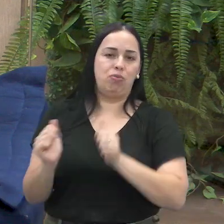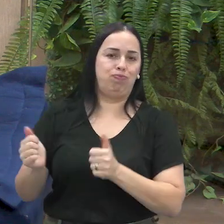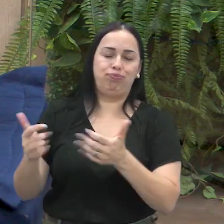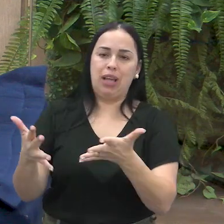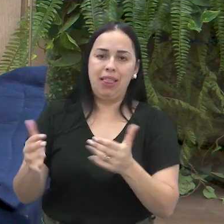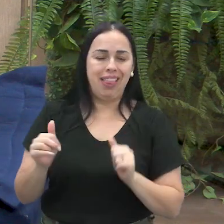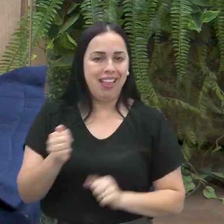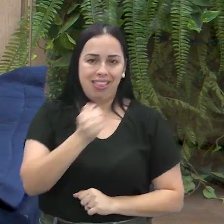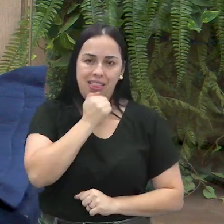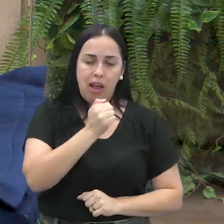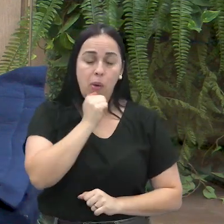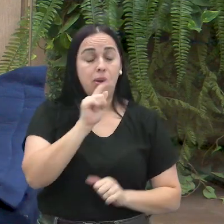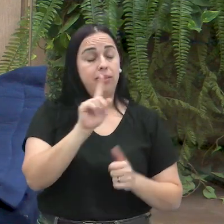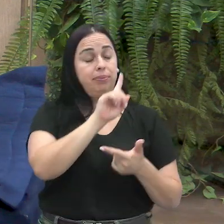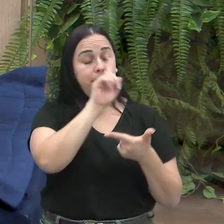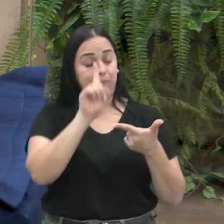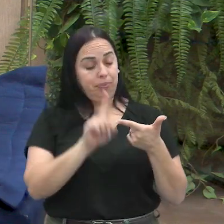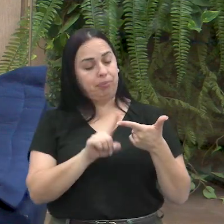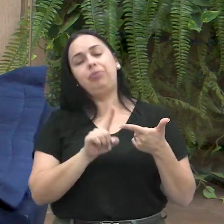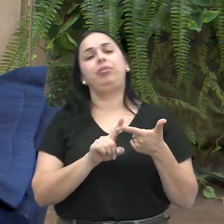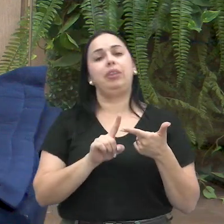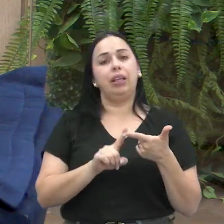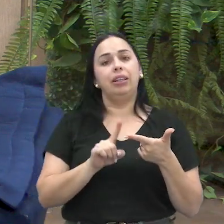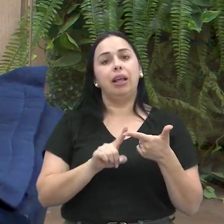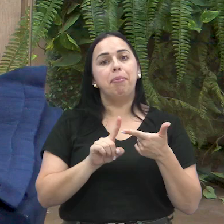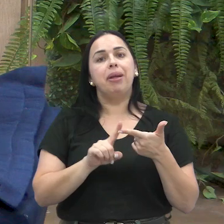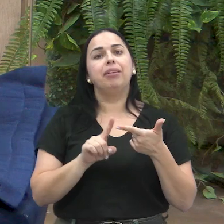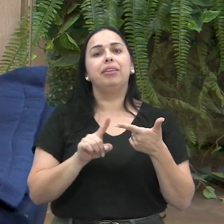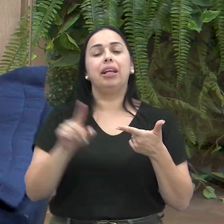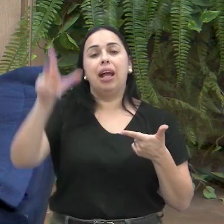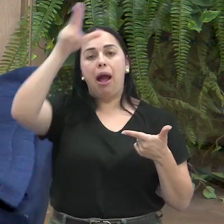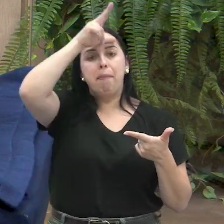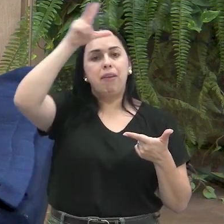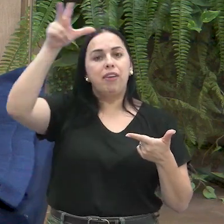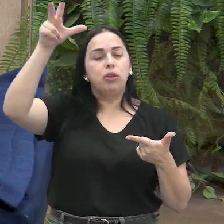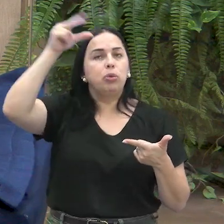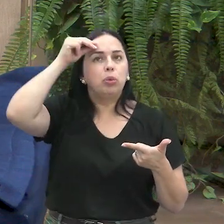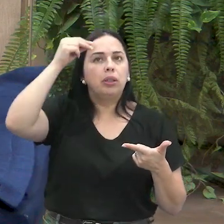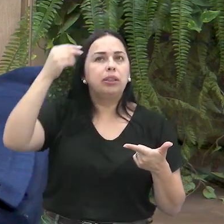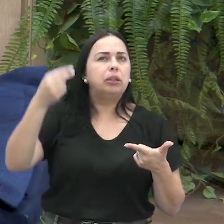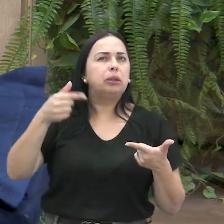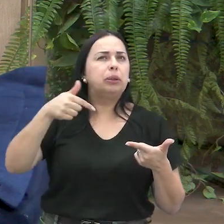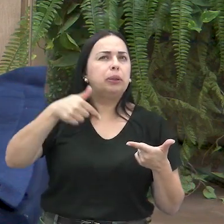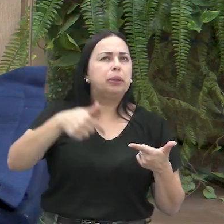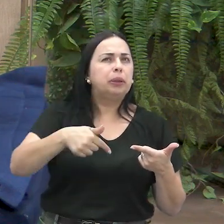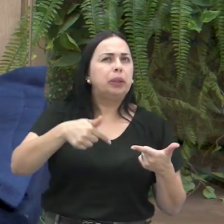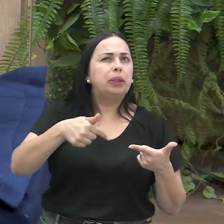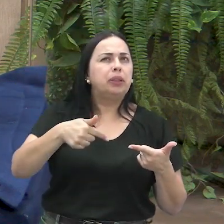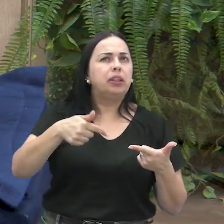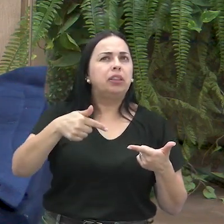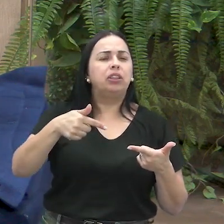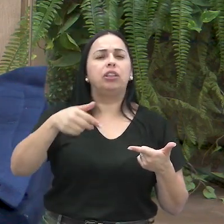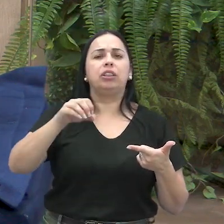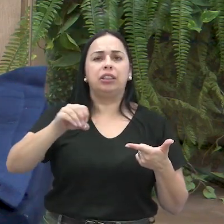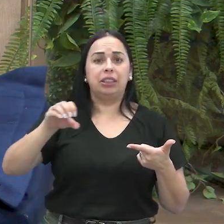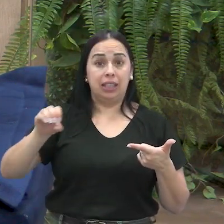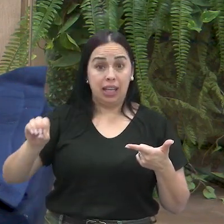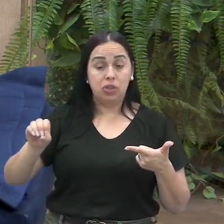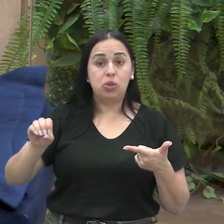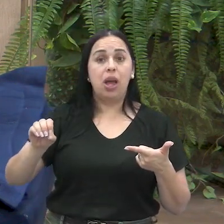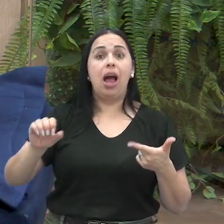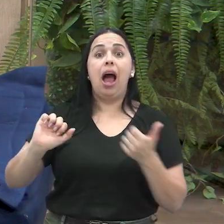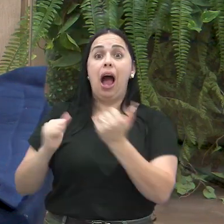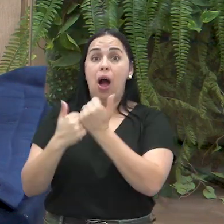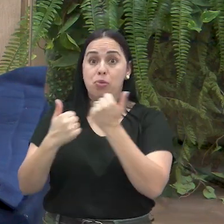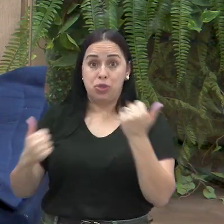São José dos Campos. Também, quando se cria, né, a prefeitura traz 700 auxiliares